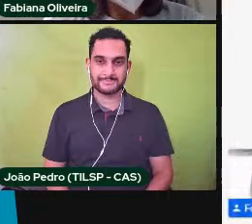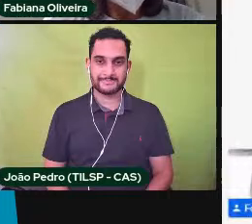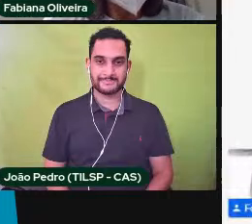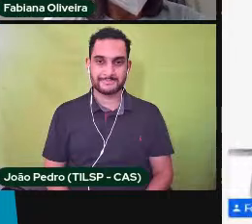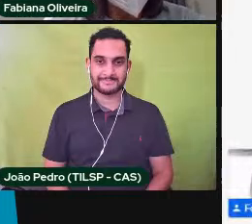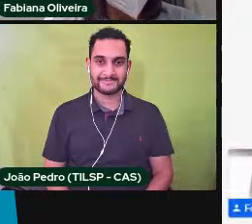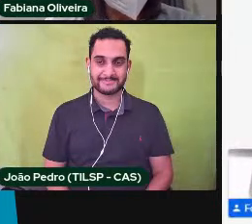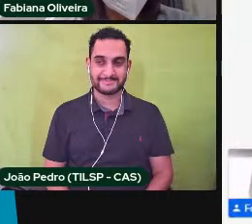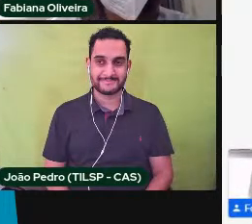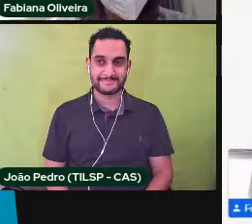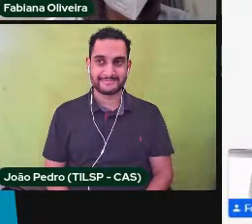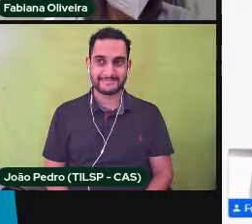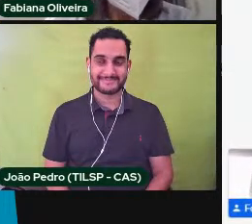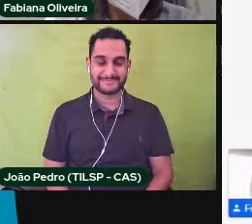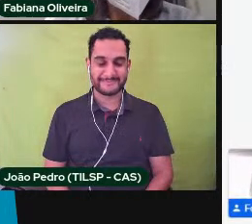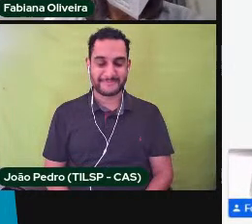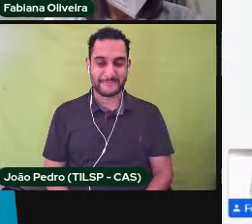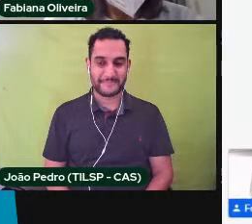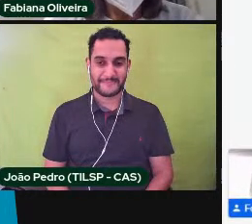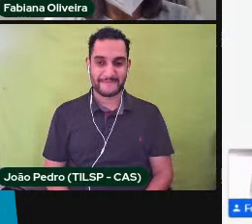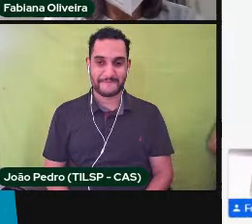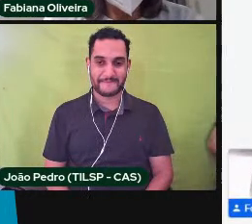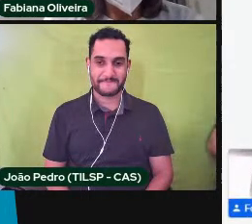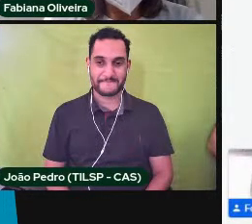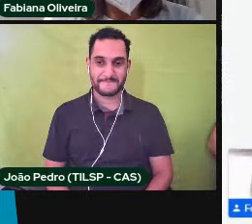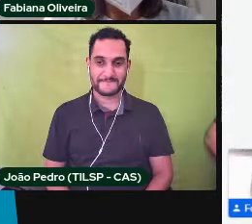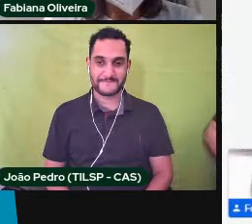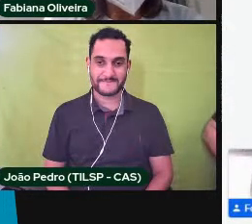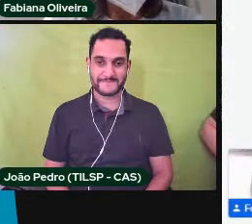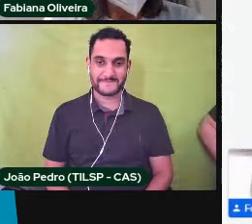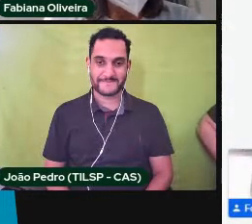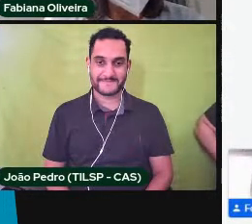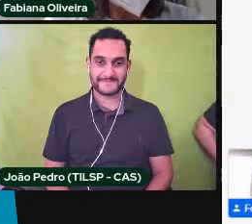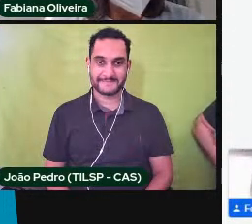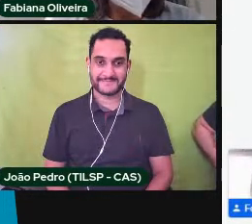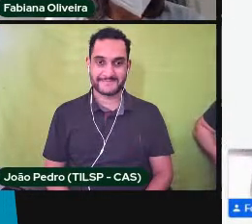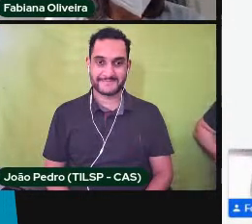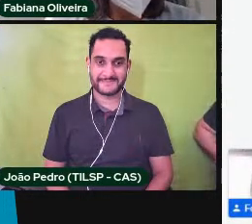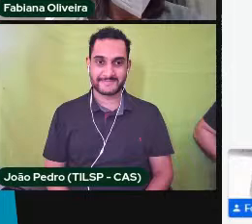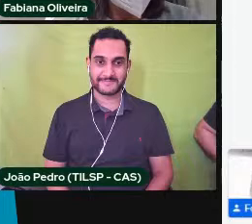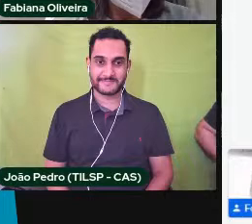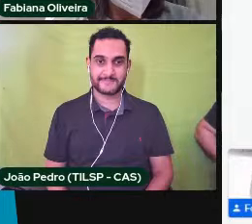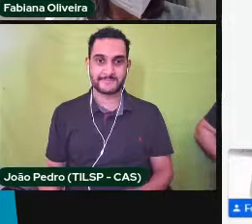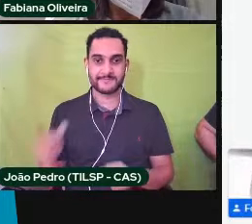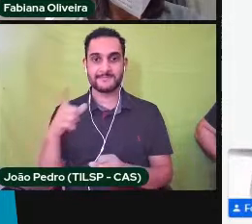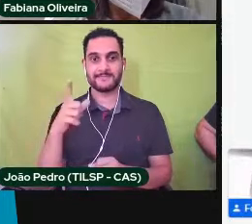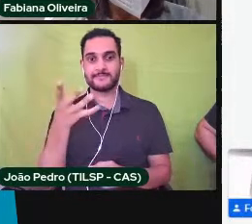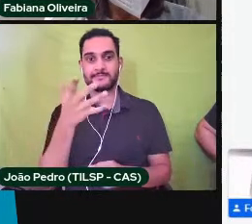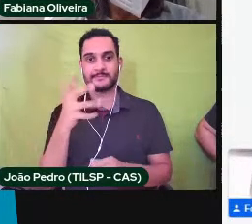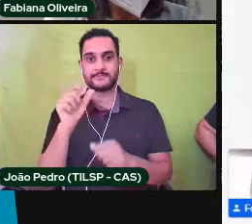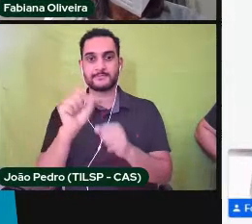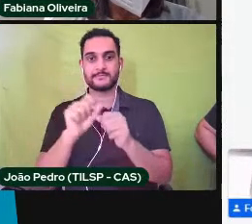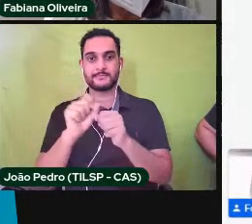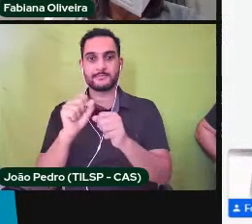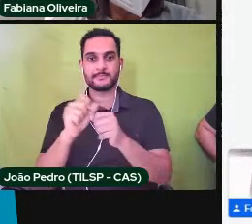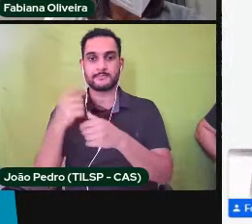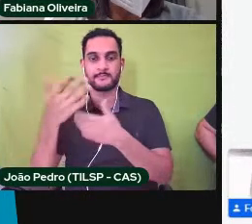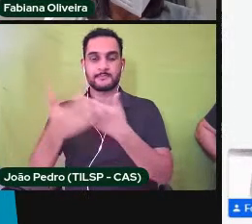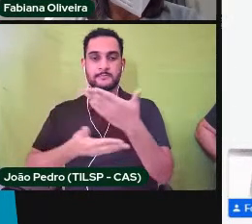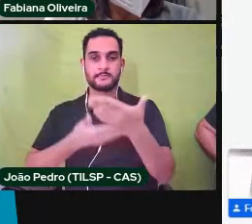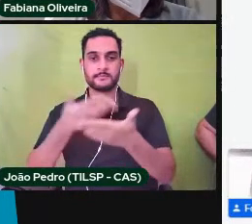apoios estão me ajudando. Eu estou procurando fazer esse compartilhamento,